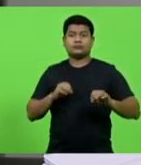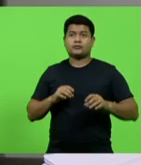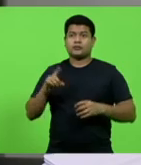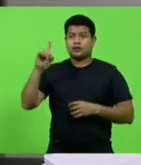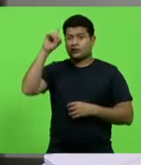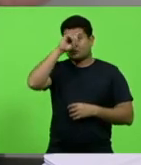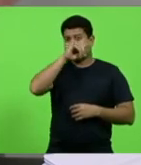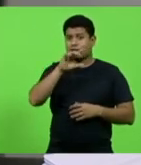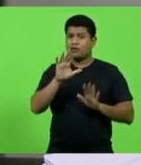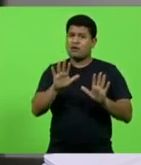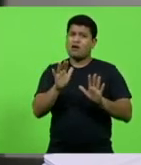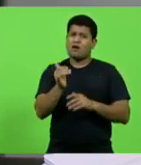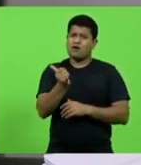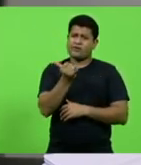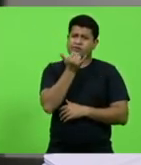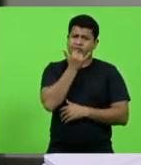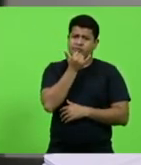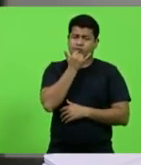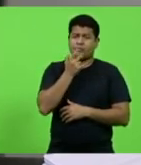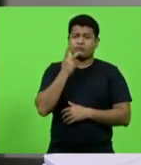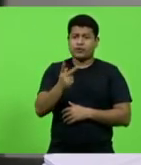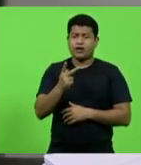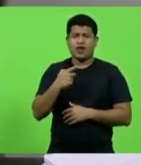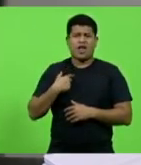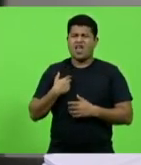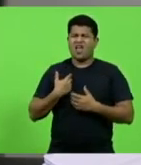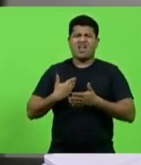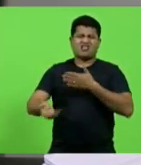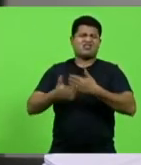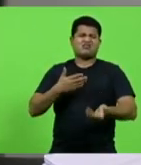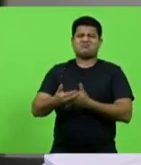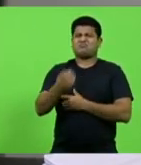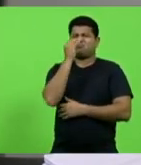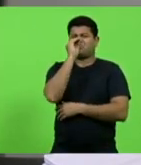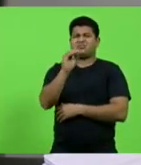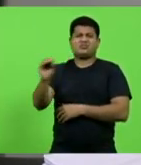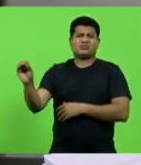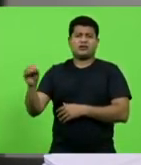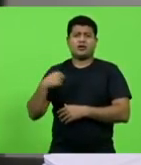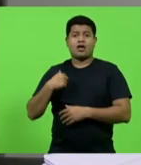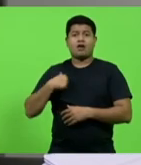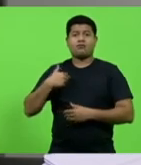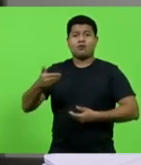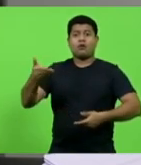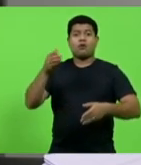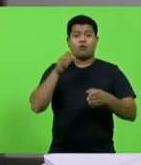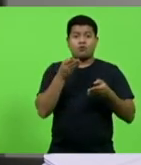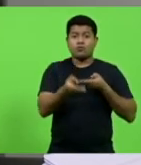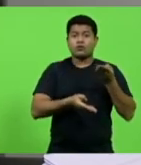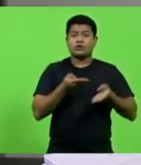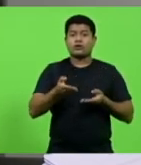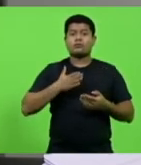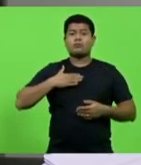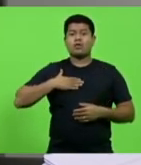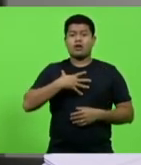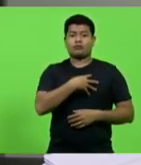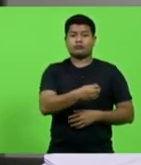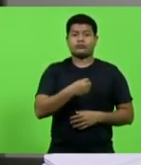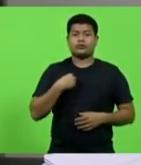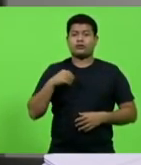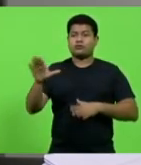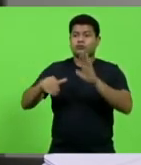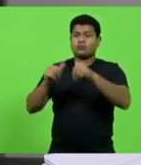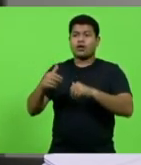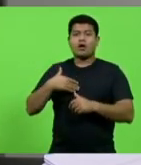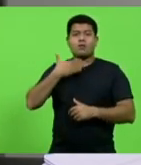aqui, que se lasque todo mundo, eu vou cuidar do meu filho, eu vou contratar os melhores, ou eu vou parar de fazer o que eu estou fazendo e